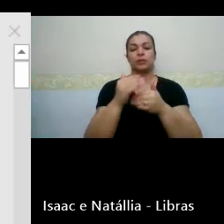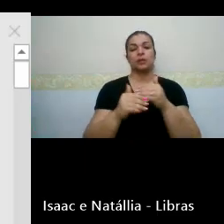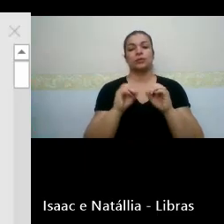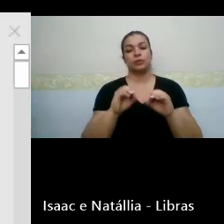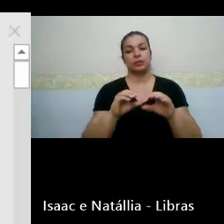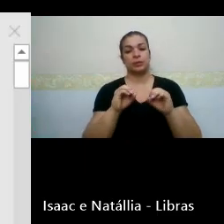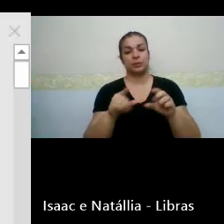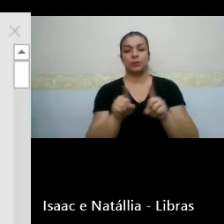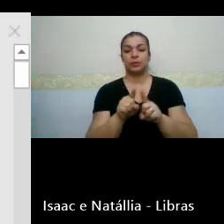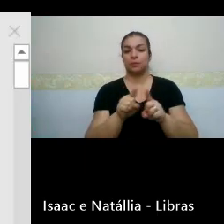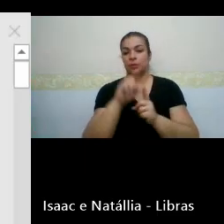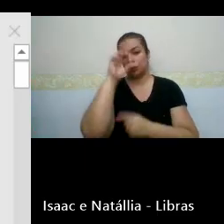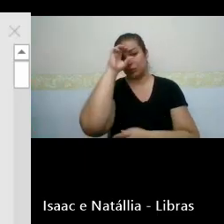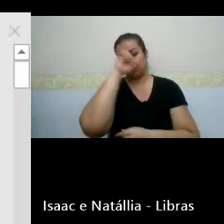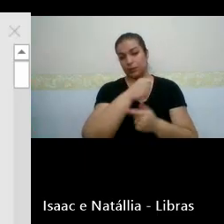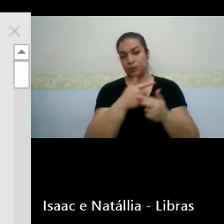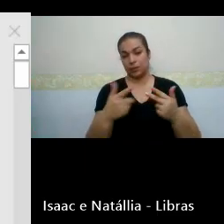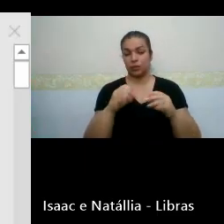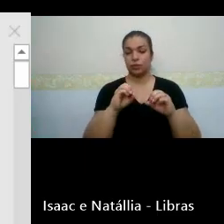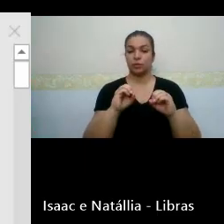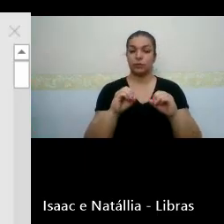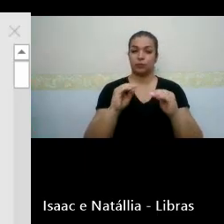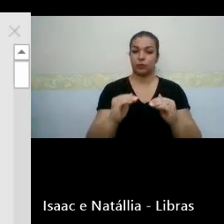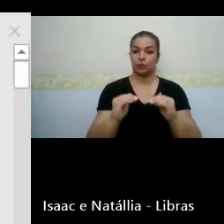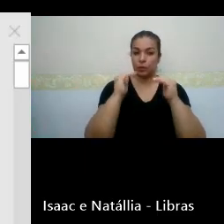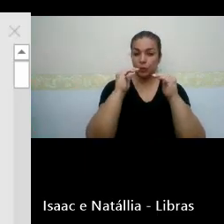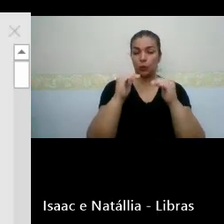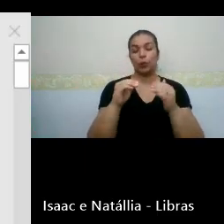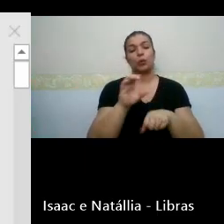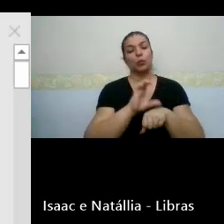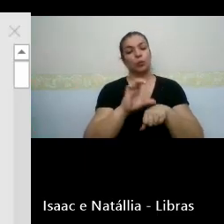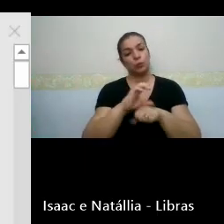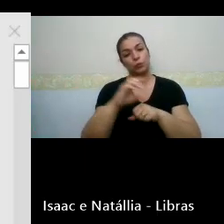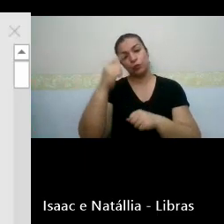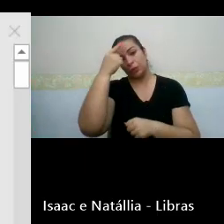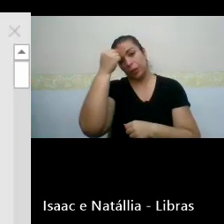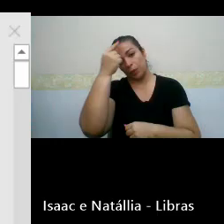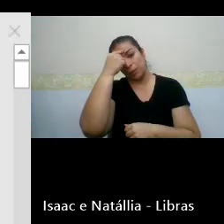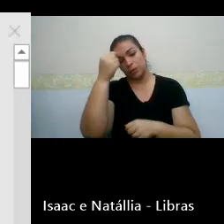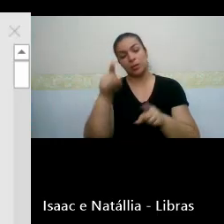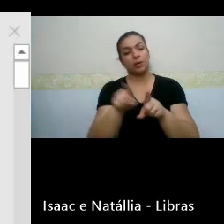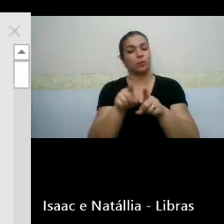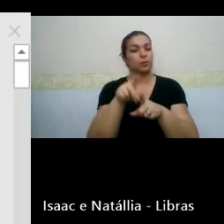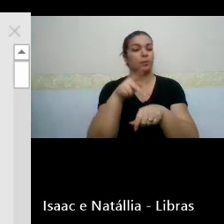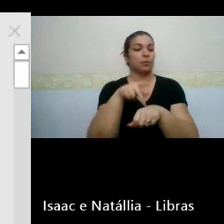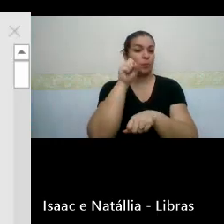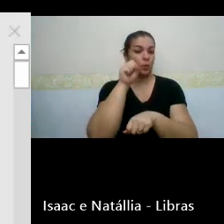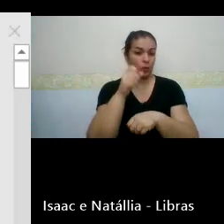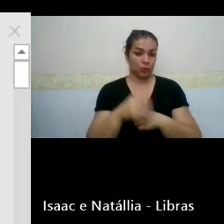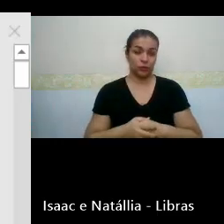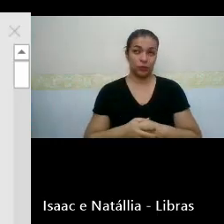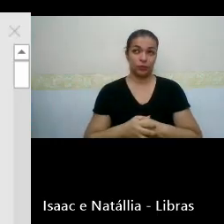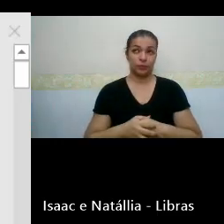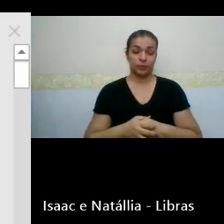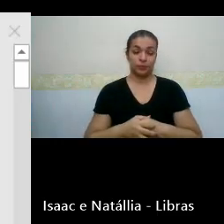aprendizagem em nível superior, em cursos de graduação, de pós-graduação. Porque mais do